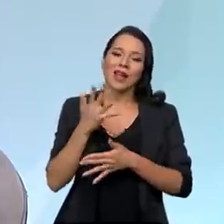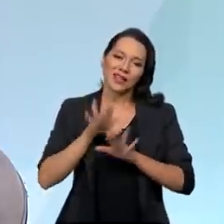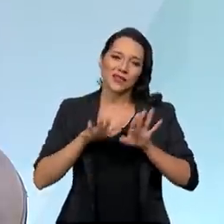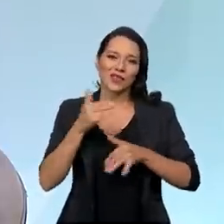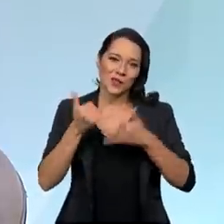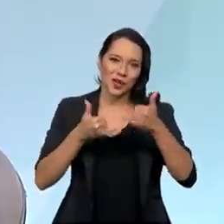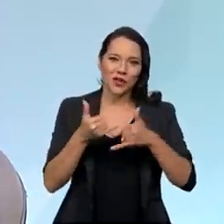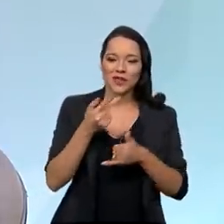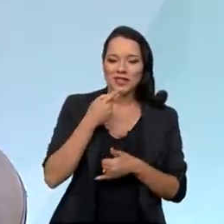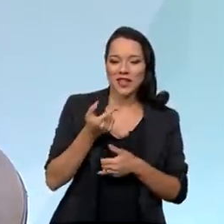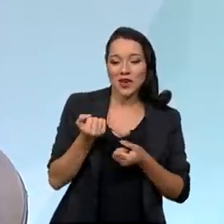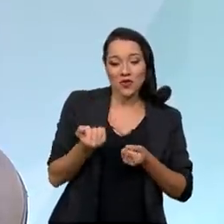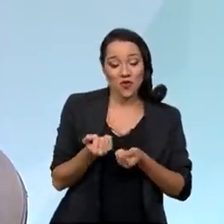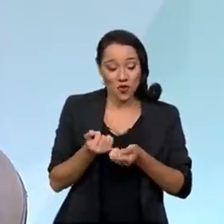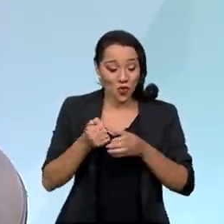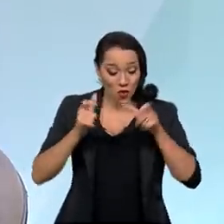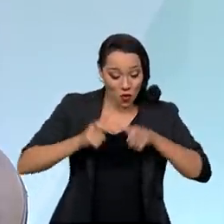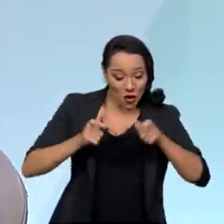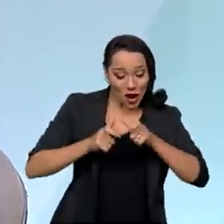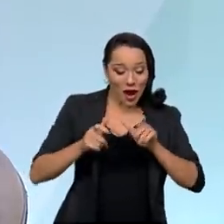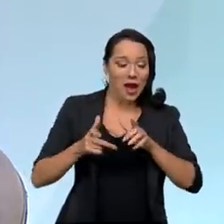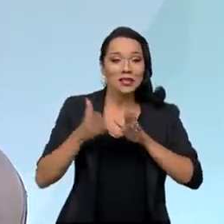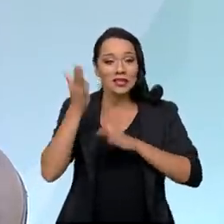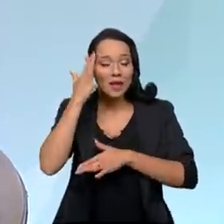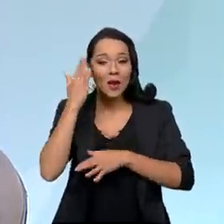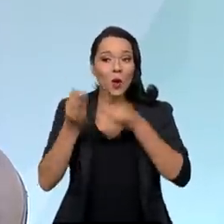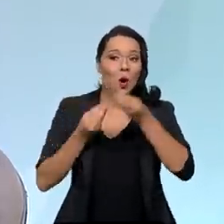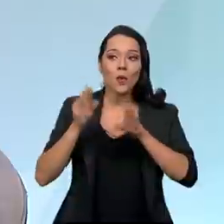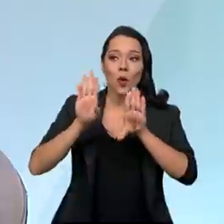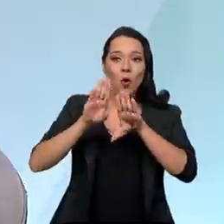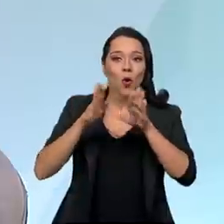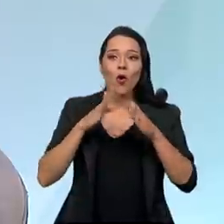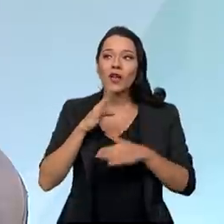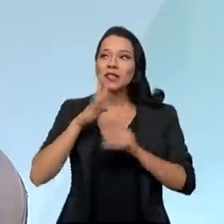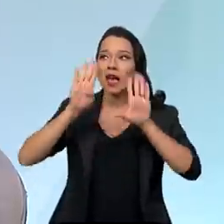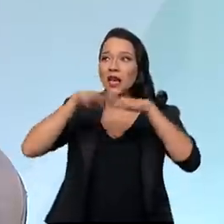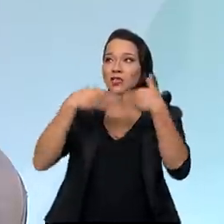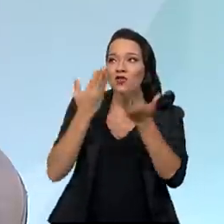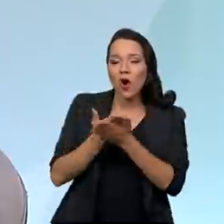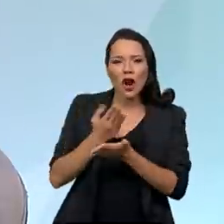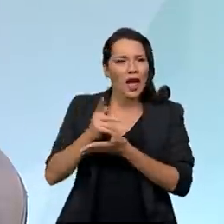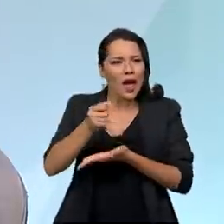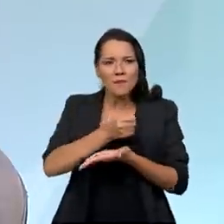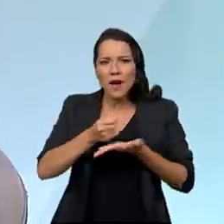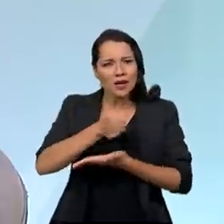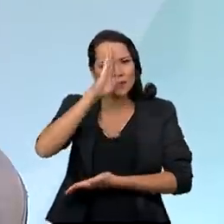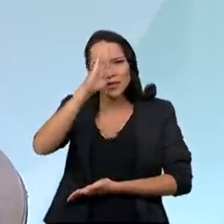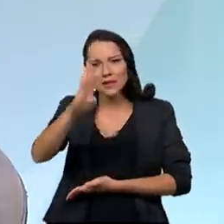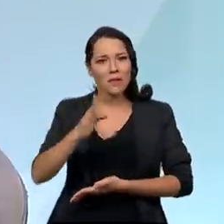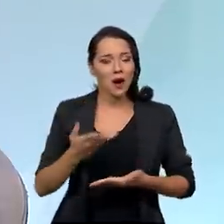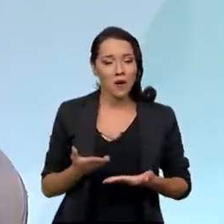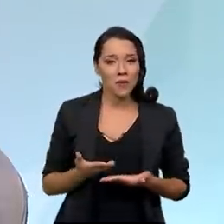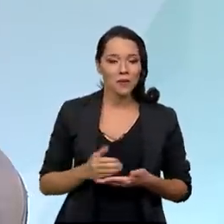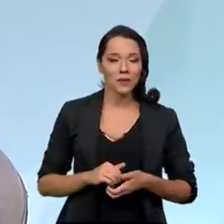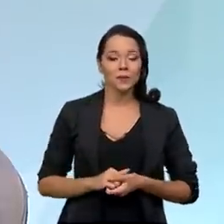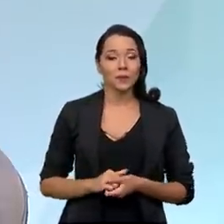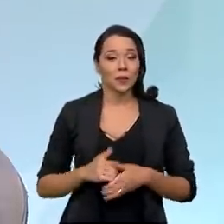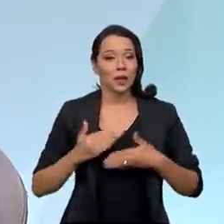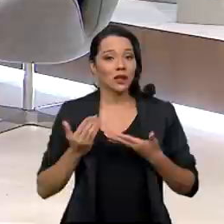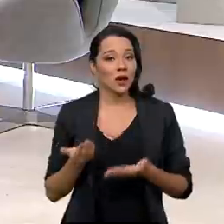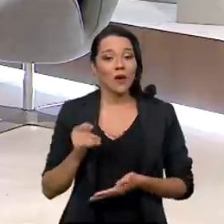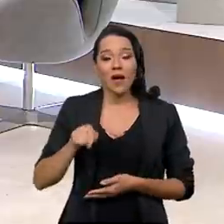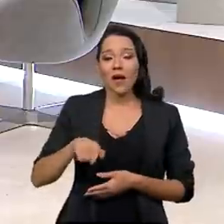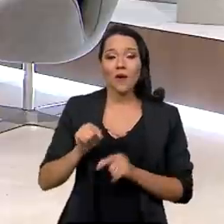né, com o chão da fábrica. Conhecer a escola, estar no chão da fábrica da escola,